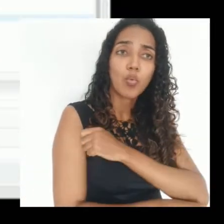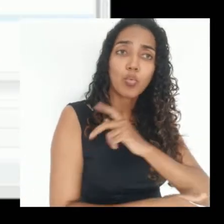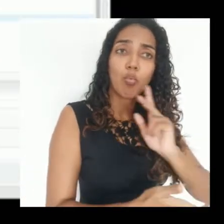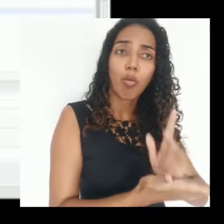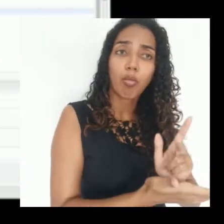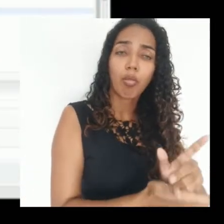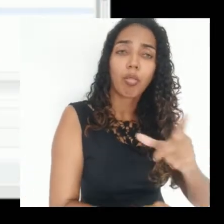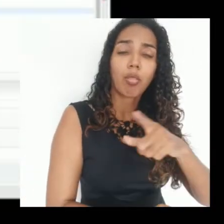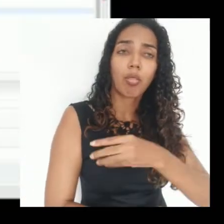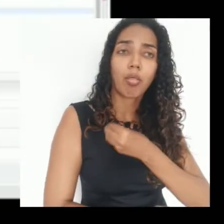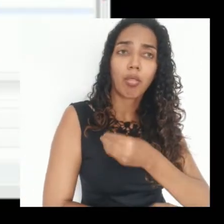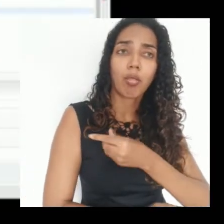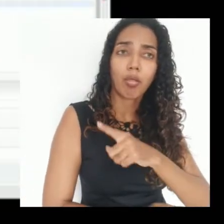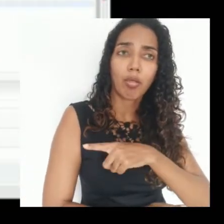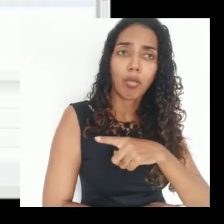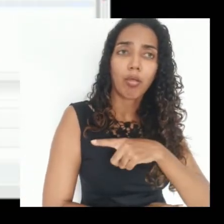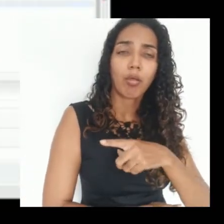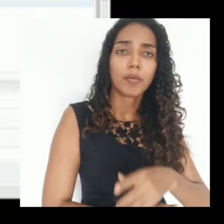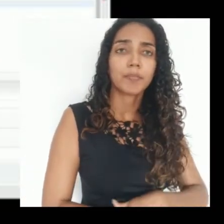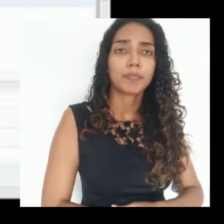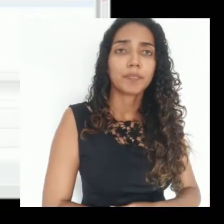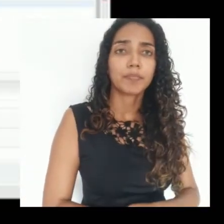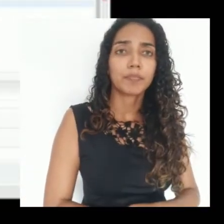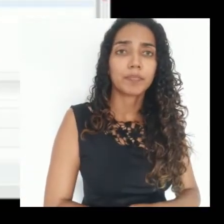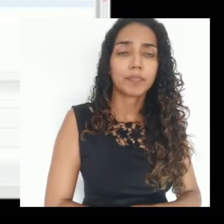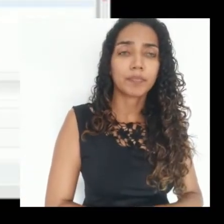turma, de repente uma turma aqui do BCC,